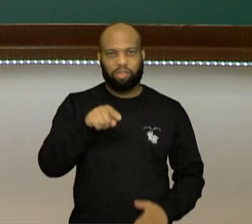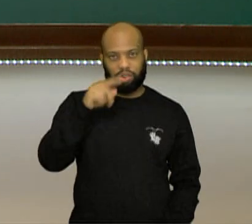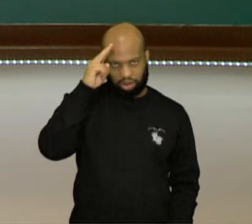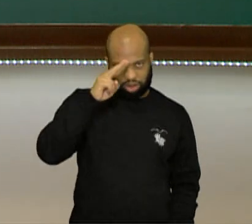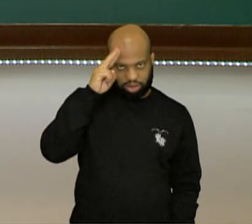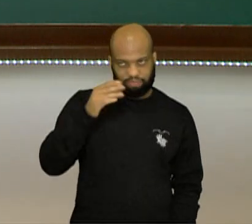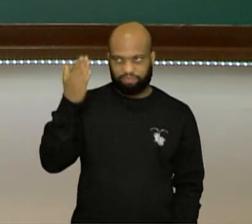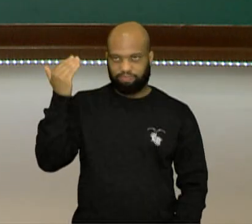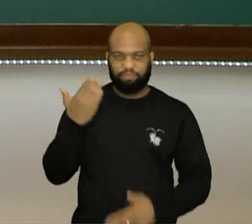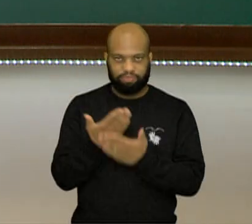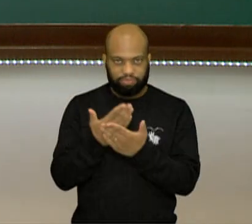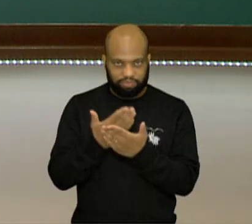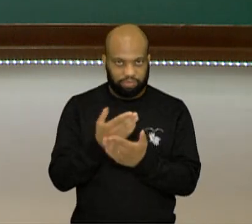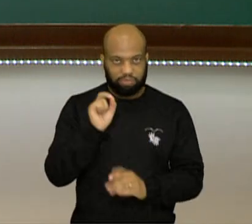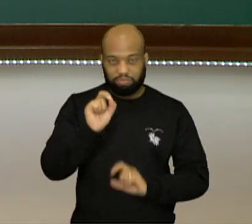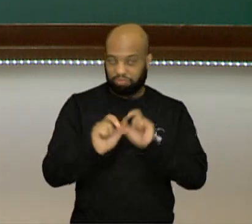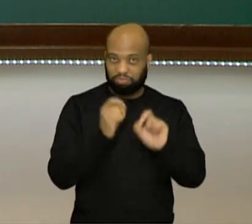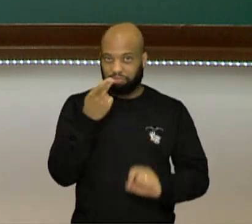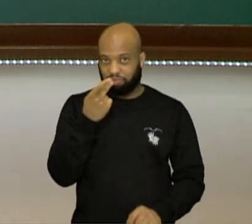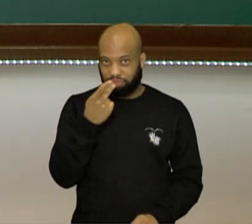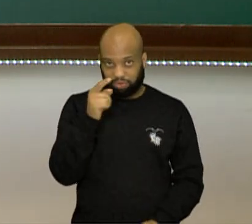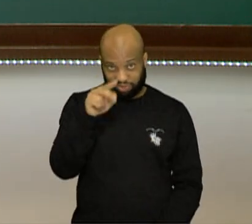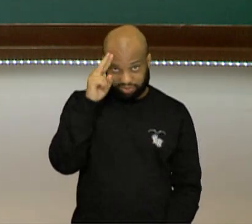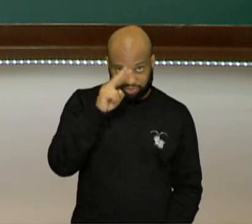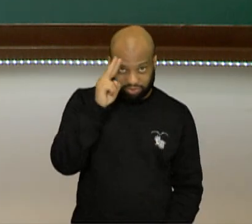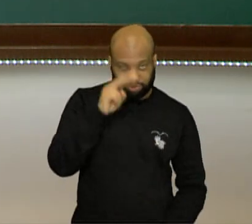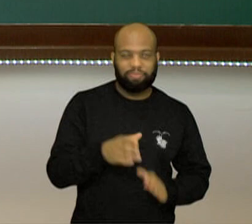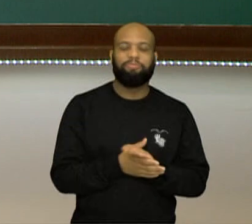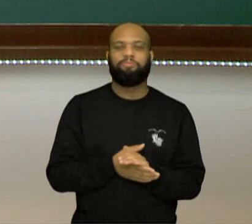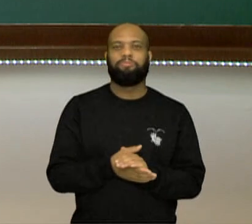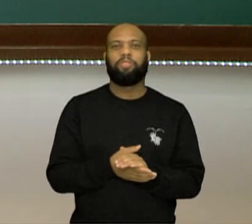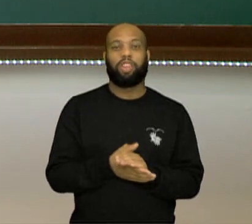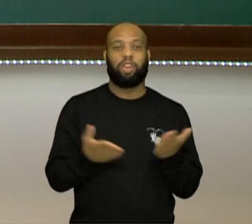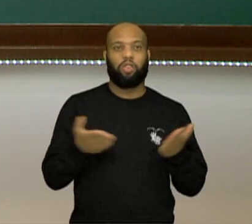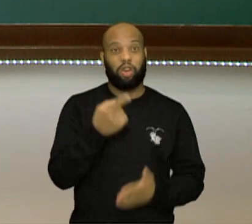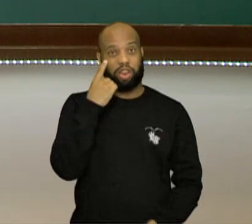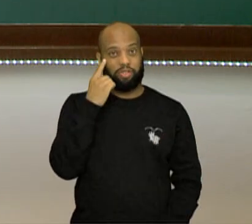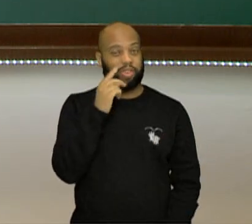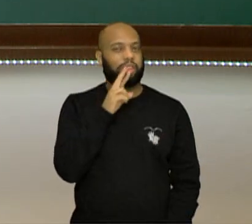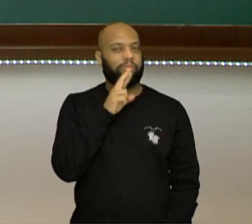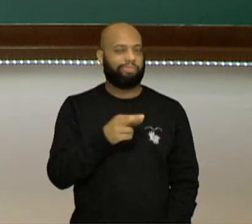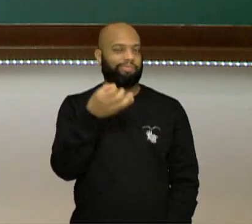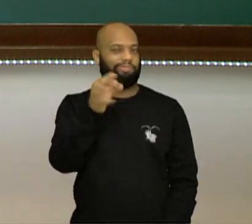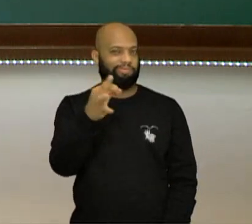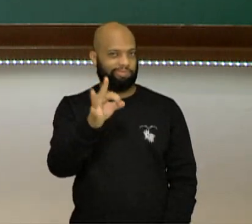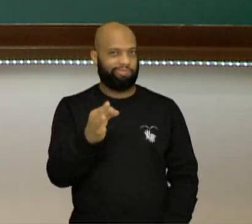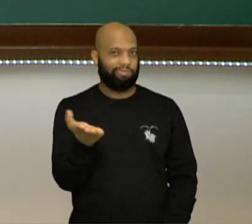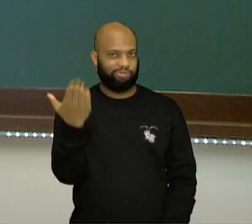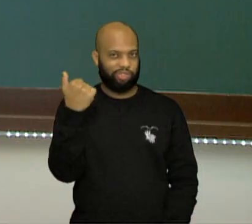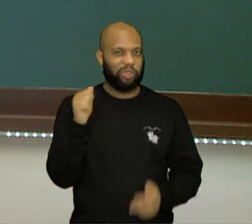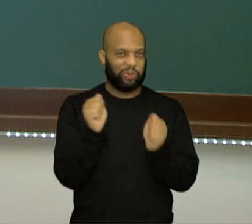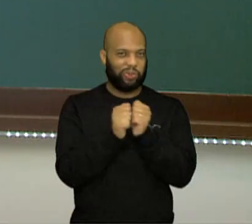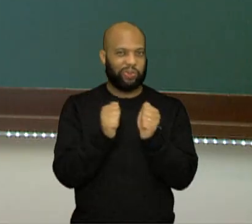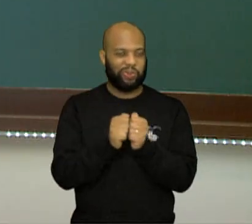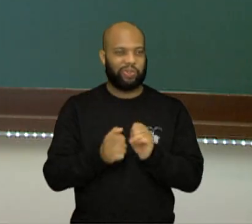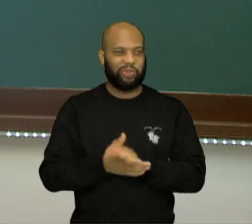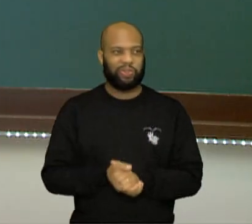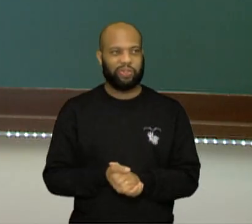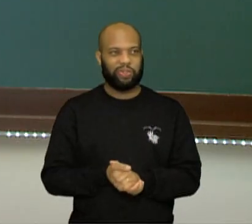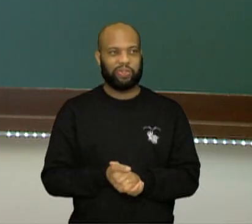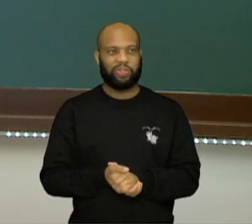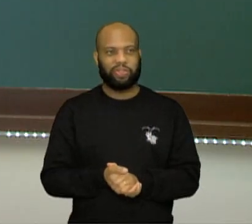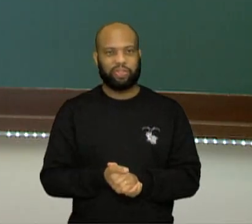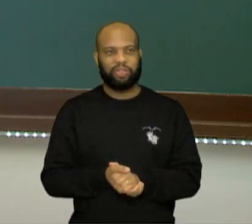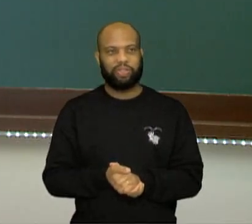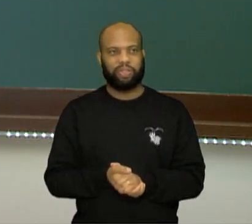nossa aula aqui que nós estamos falando. Claro que você lembrou. Então vamos ver? Acompanha aqui. Vem cá, vem cá, vem cá. Opa, chegamos.